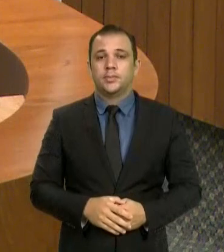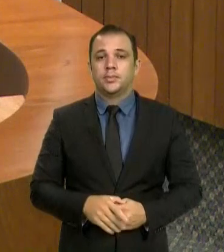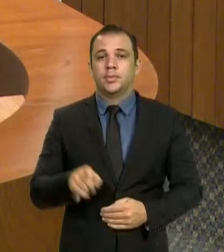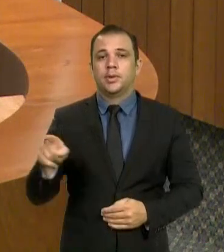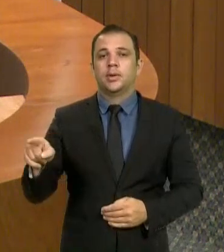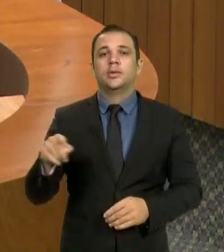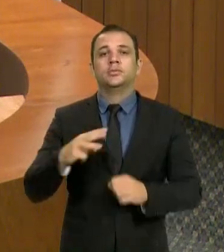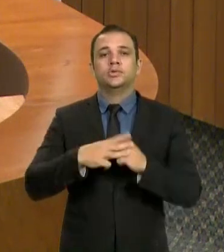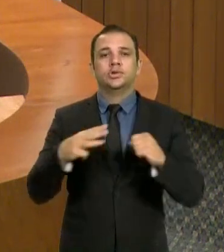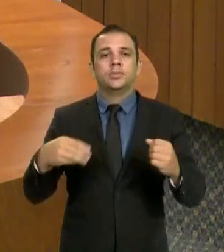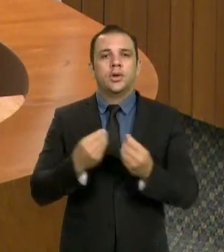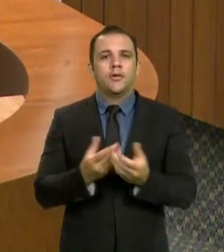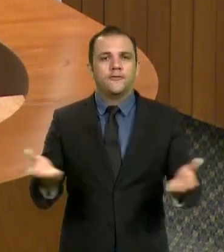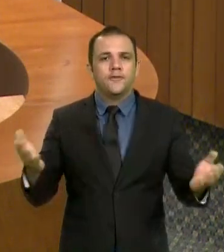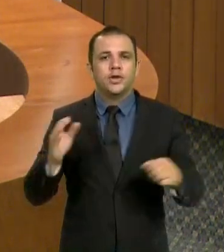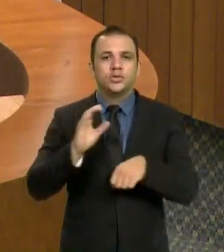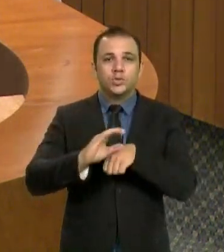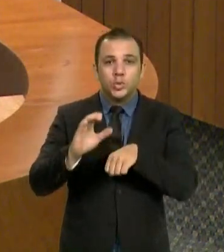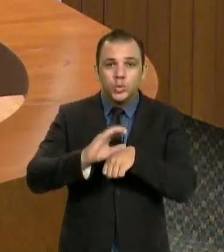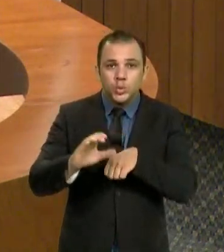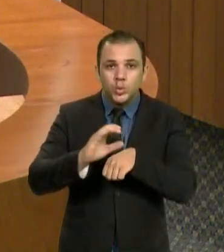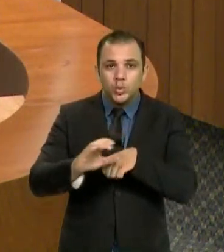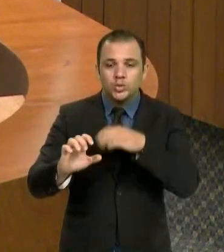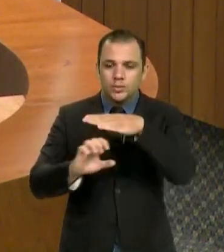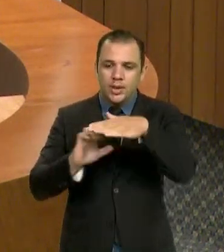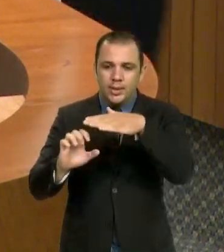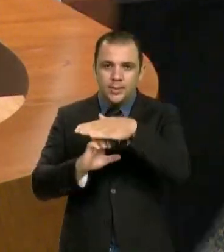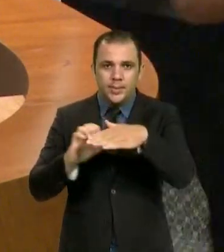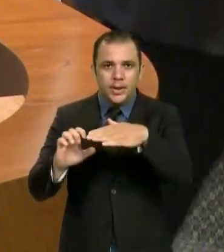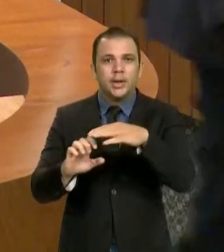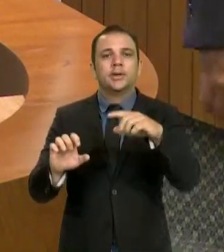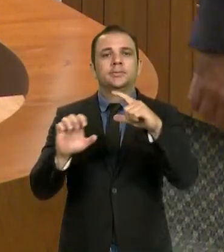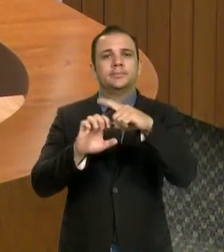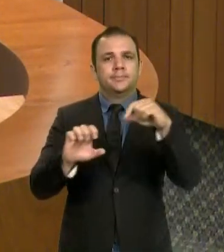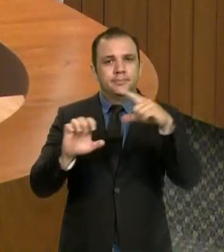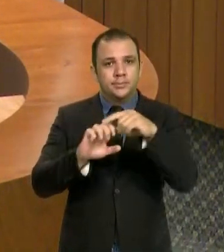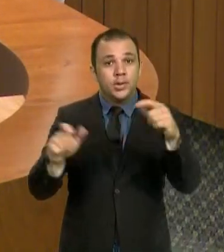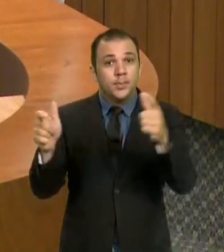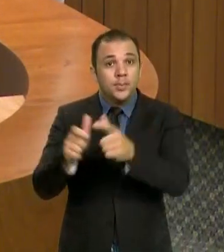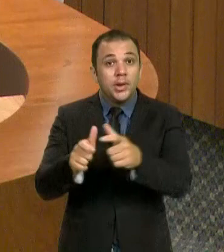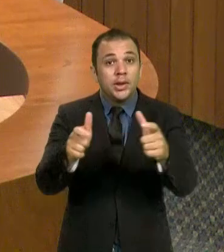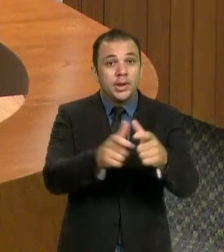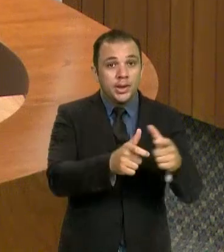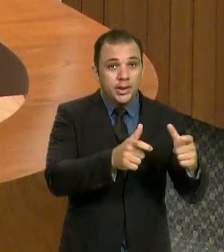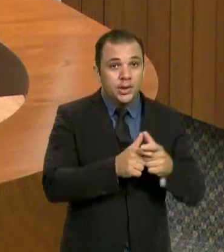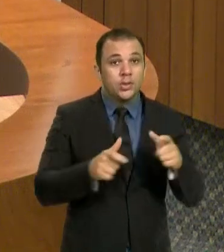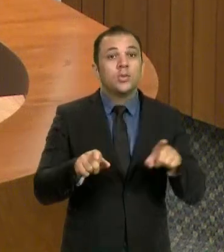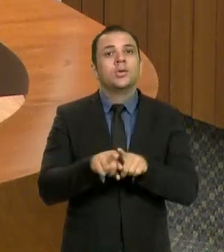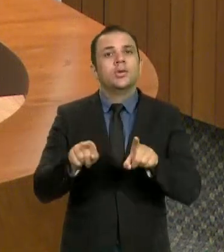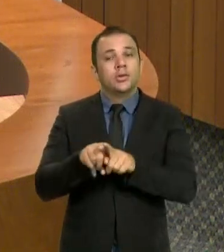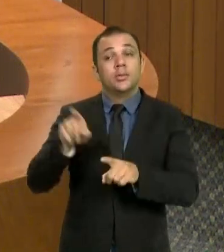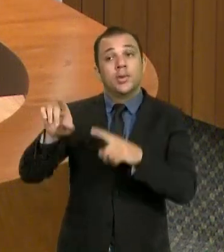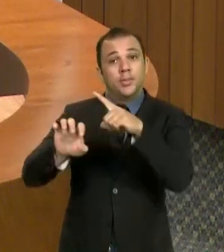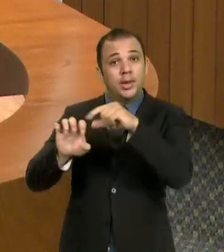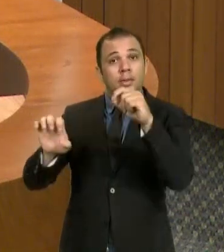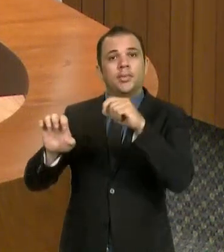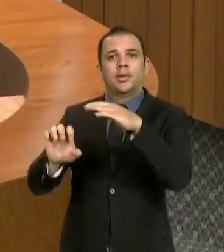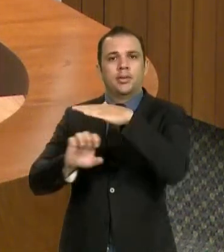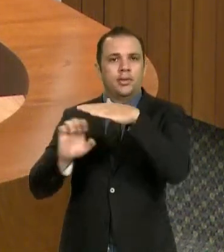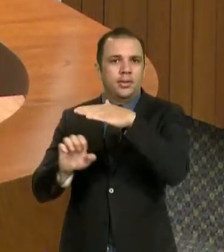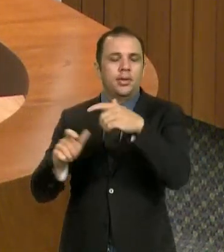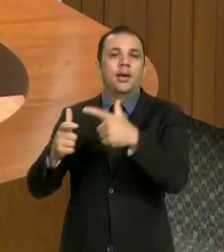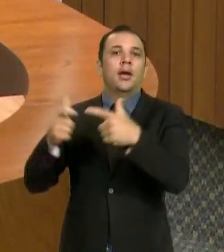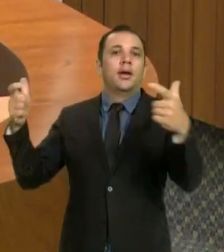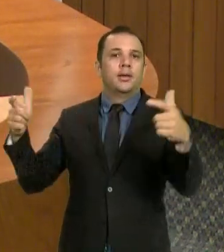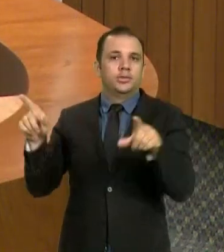cursos para pequenas empresas, microempresários, isso e para grandes empresários. Um órgão que